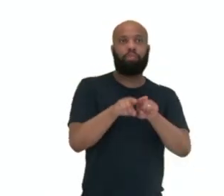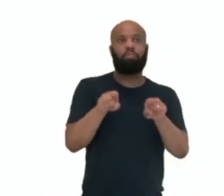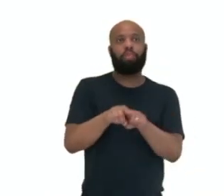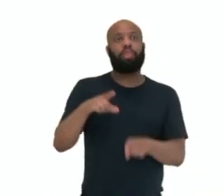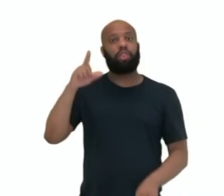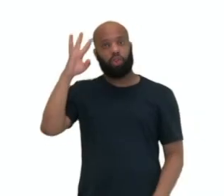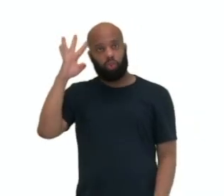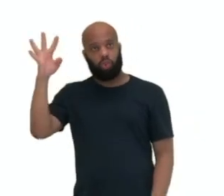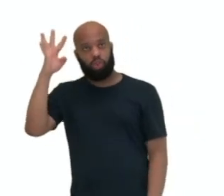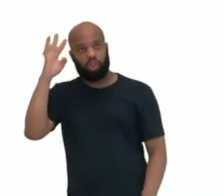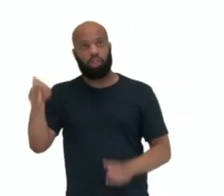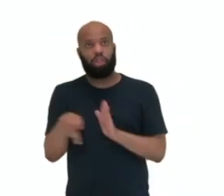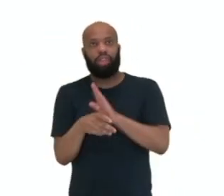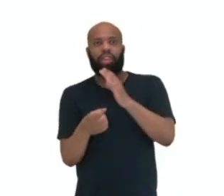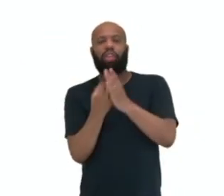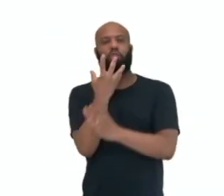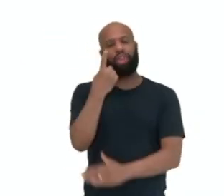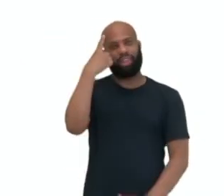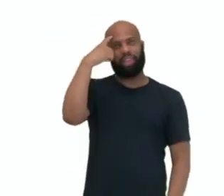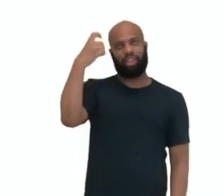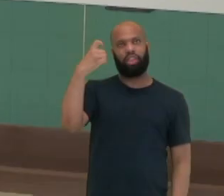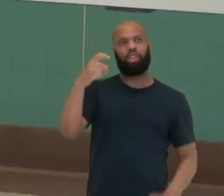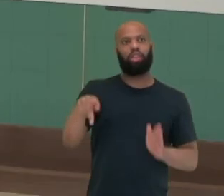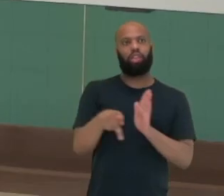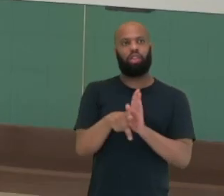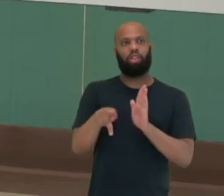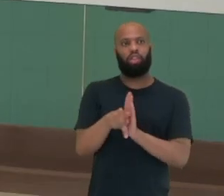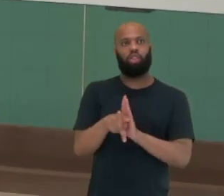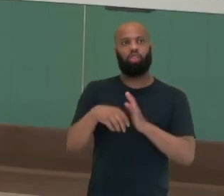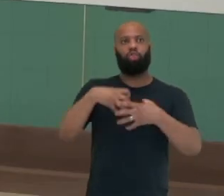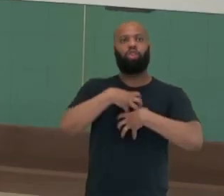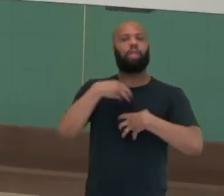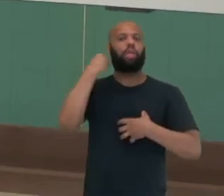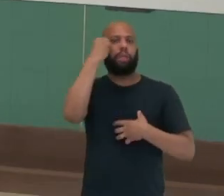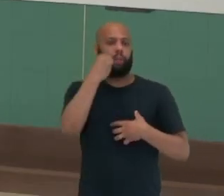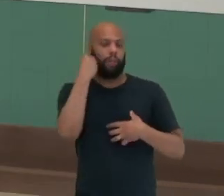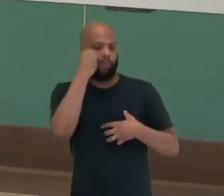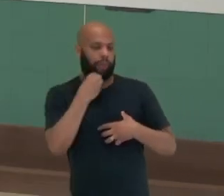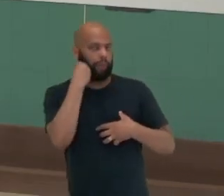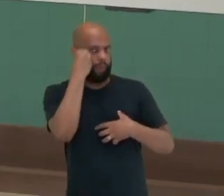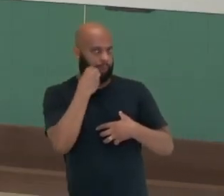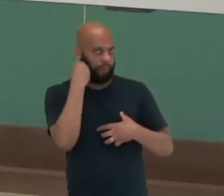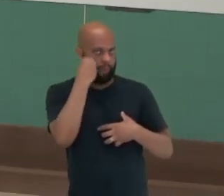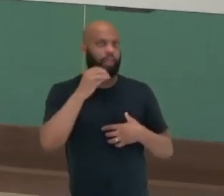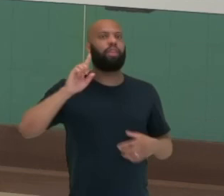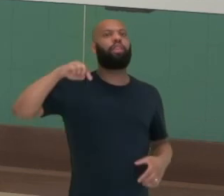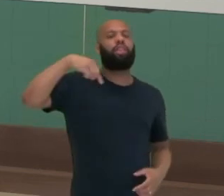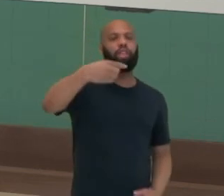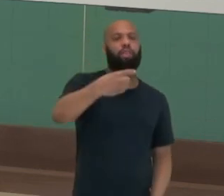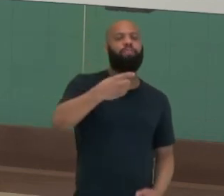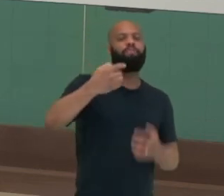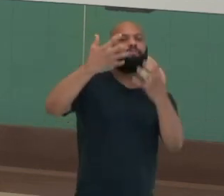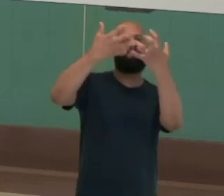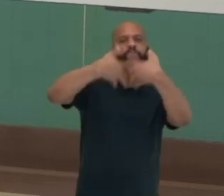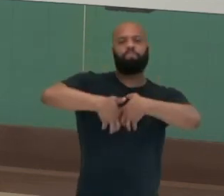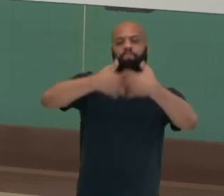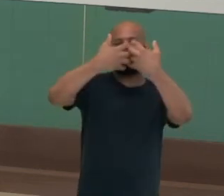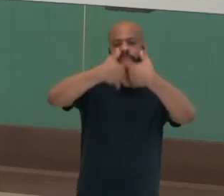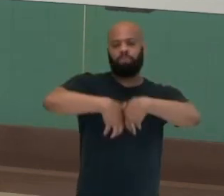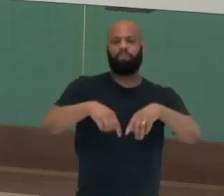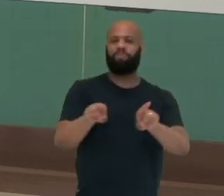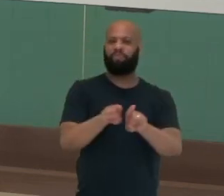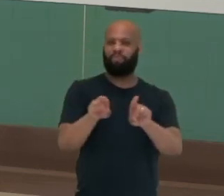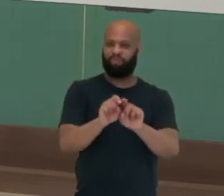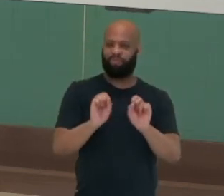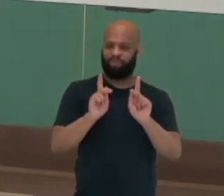da origem das ideias como derivadas de sensação e posterior reflexão,